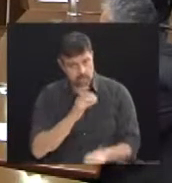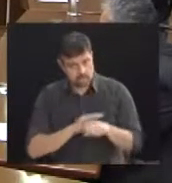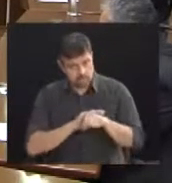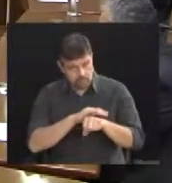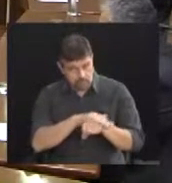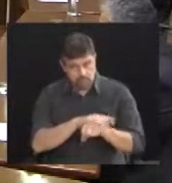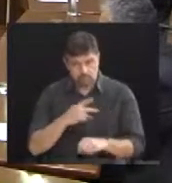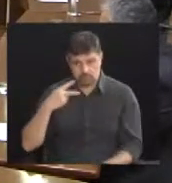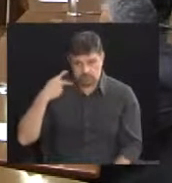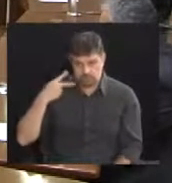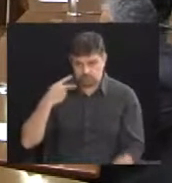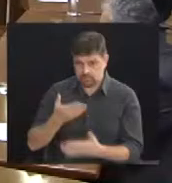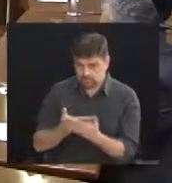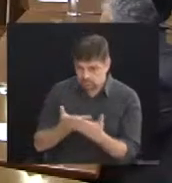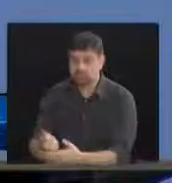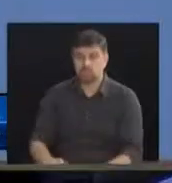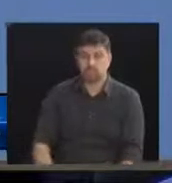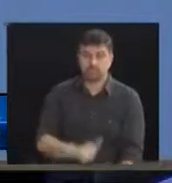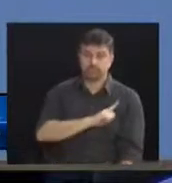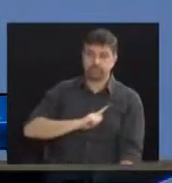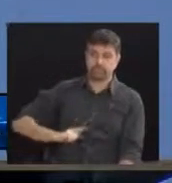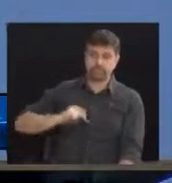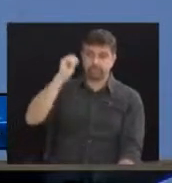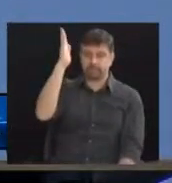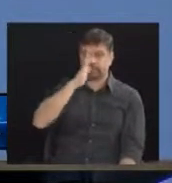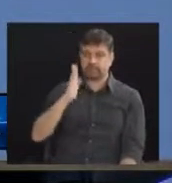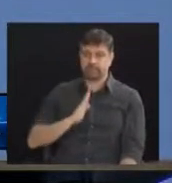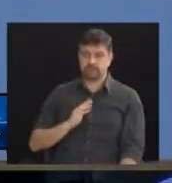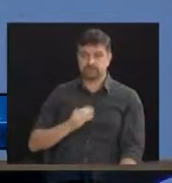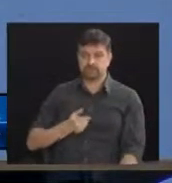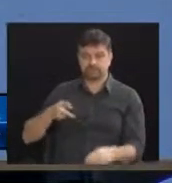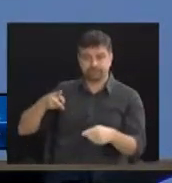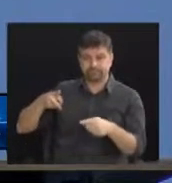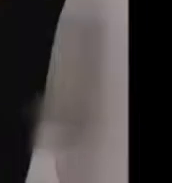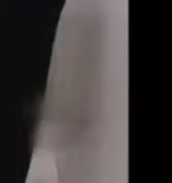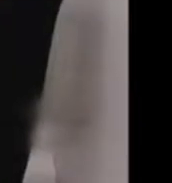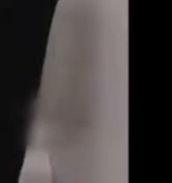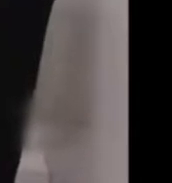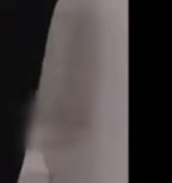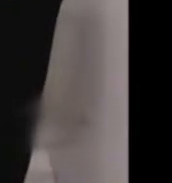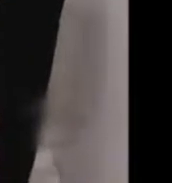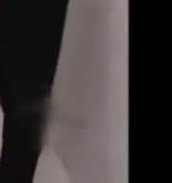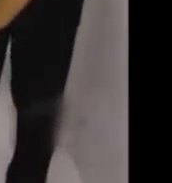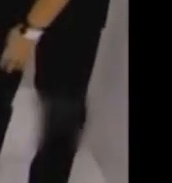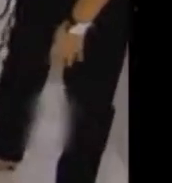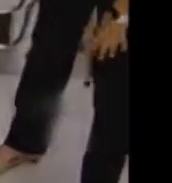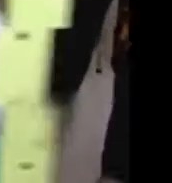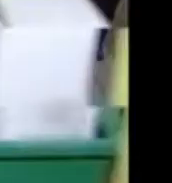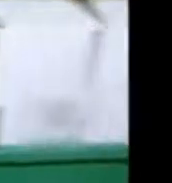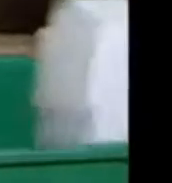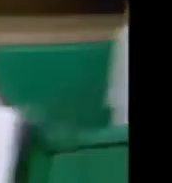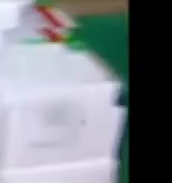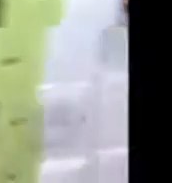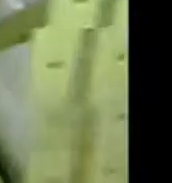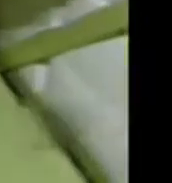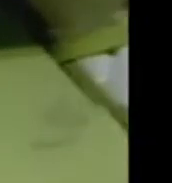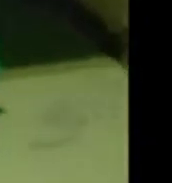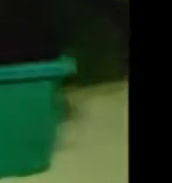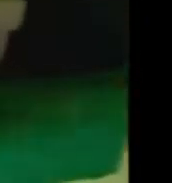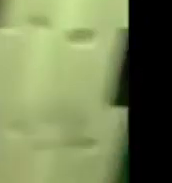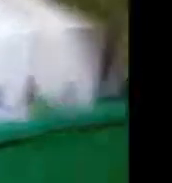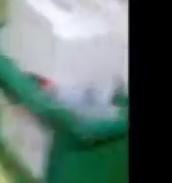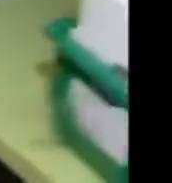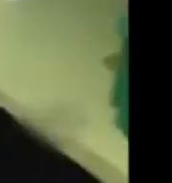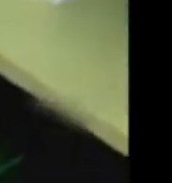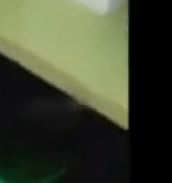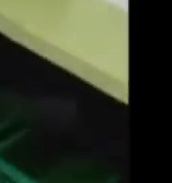dos vereadores da Câmara Municipal. De acordo com o vereador Jorge da Farmácia, a proposta orçamentária enviada ao Congresso